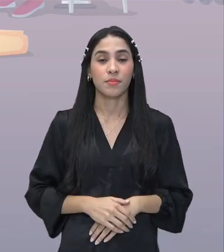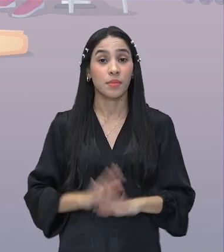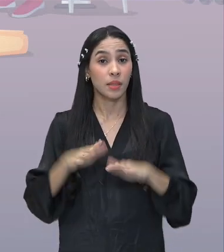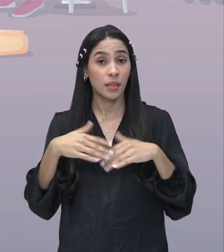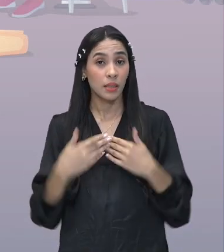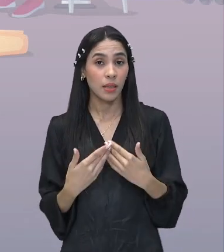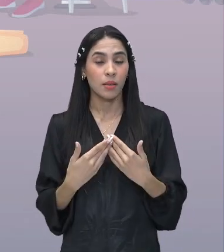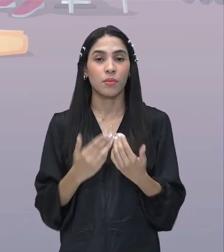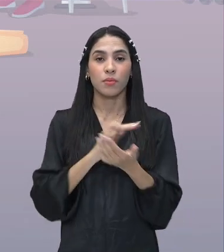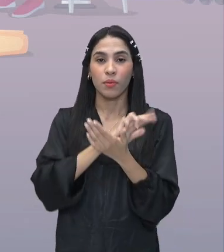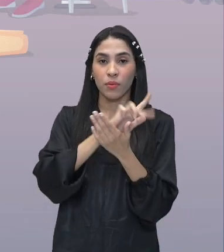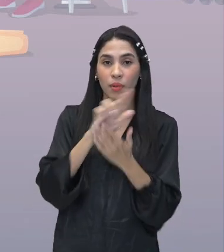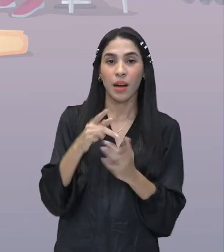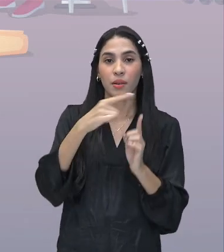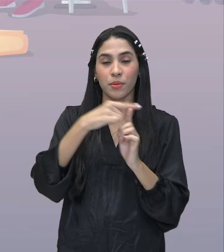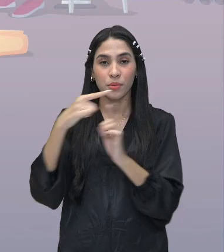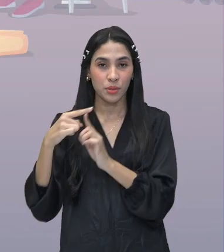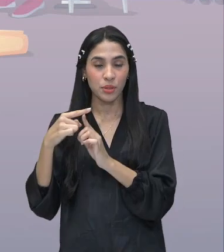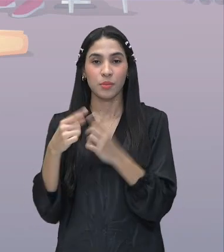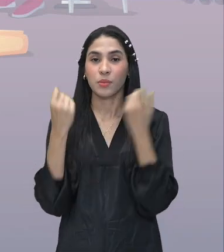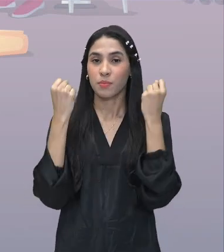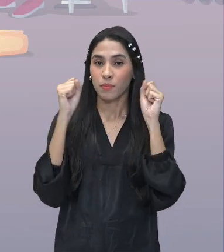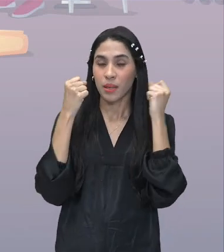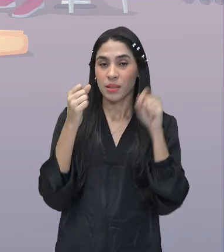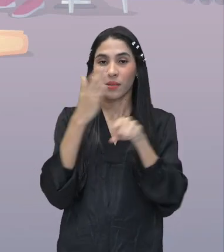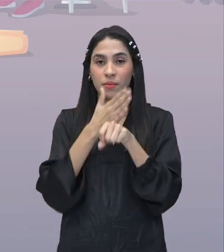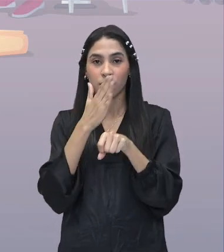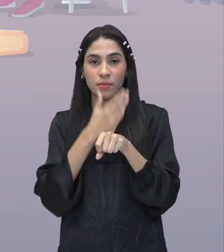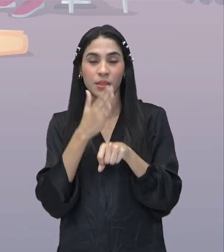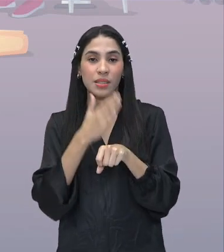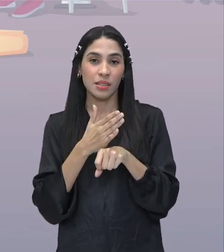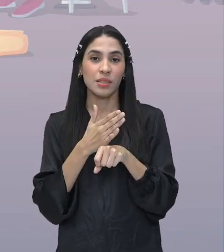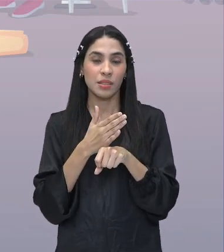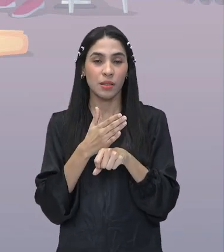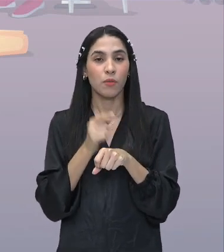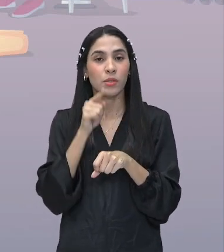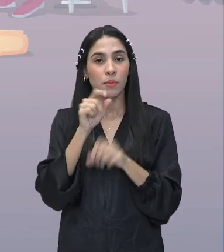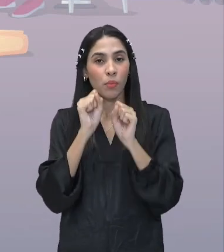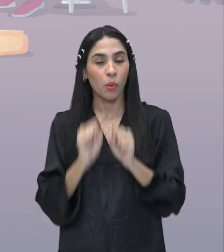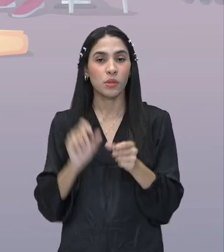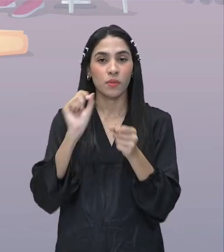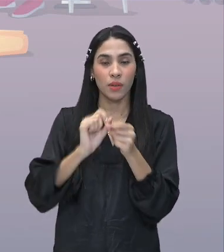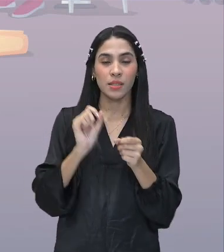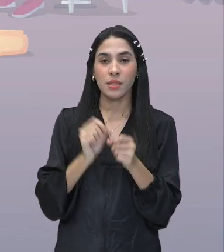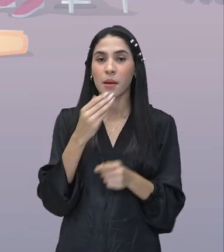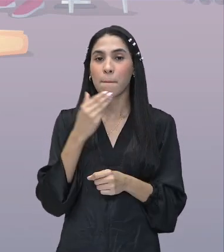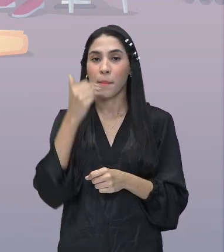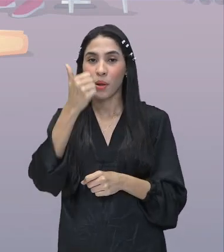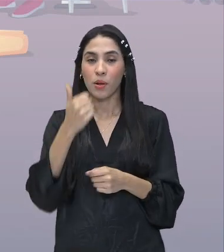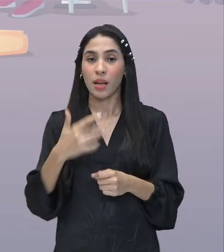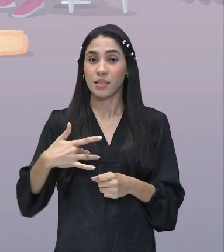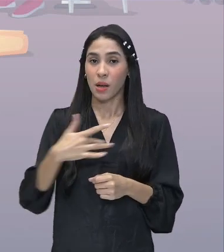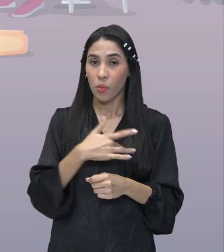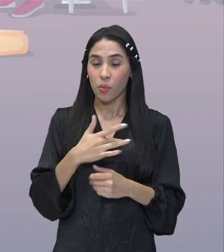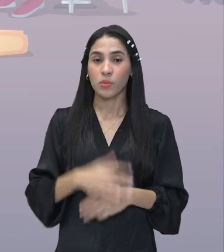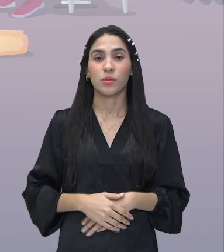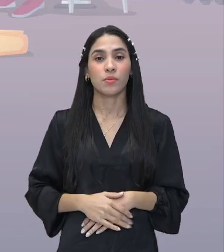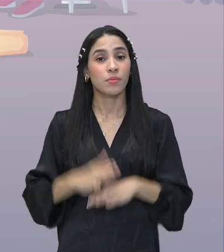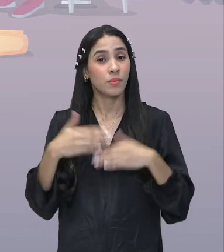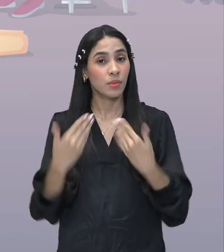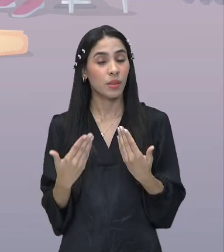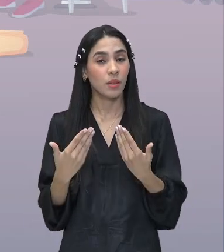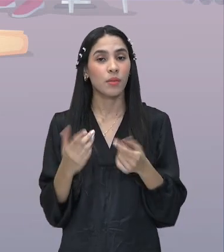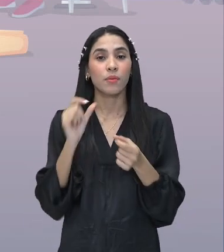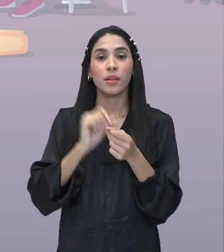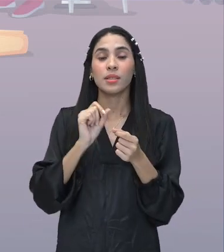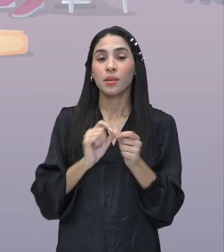tenho inúmeras alternativas de exercícios físicos para serem feitos, para melhorar a nossa saúde. A partir de agora, o que a